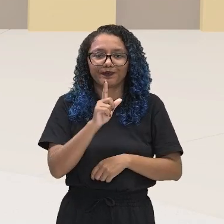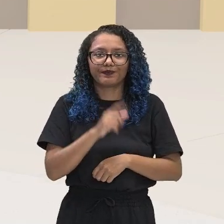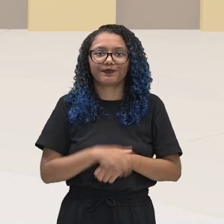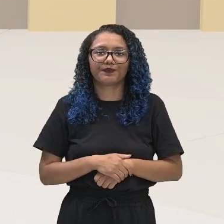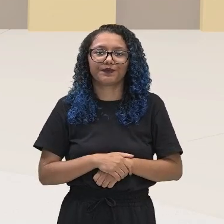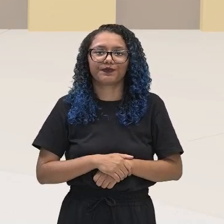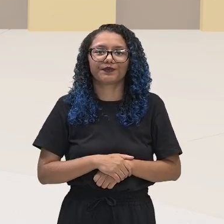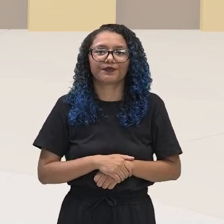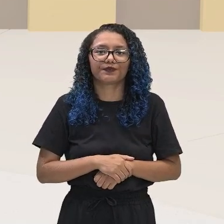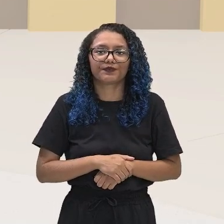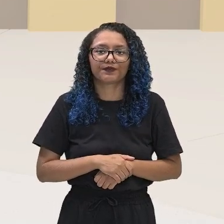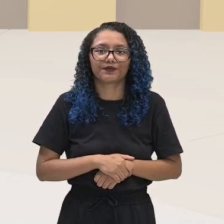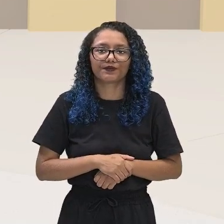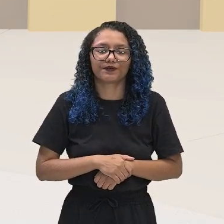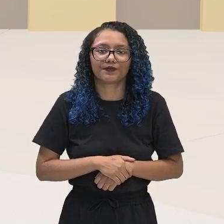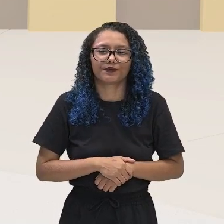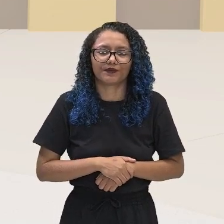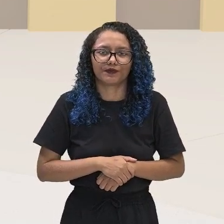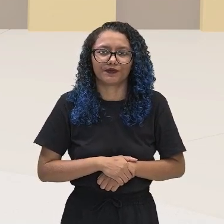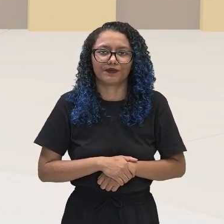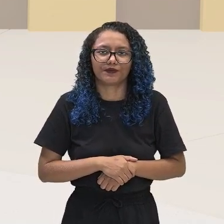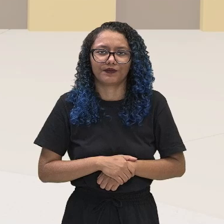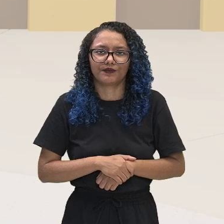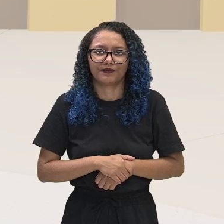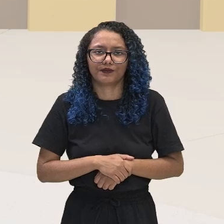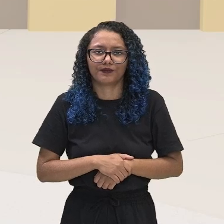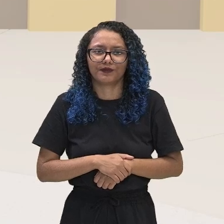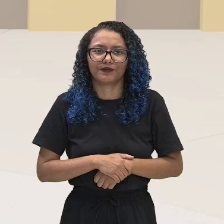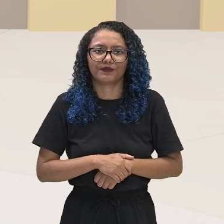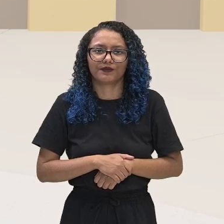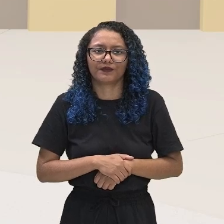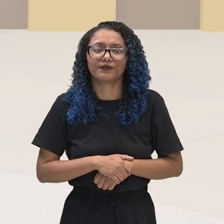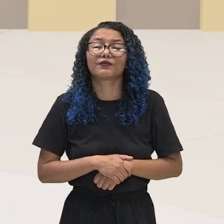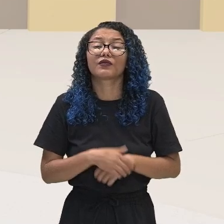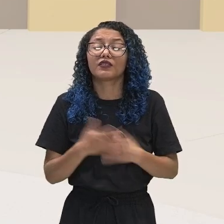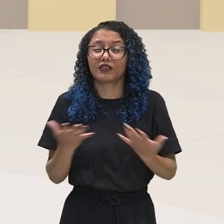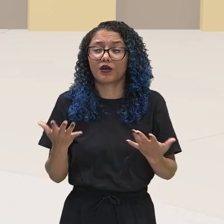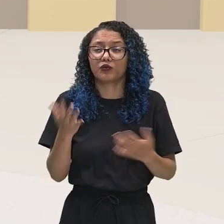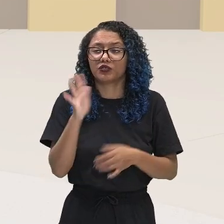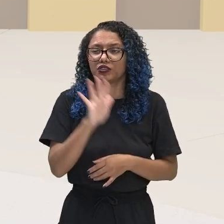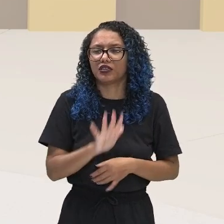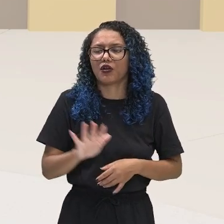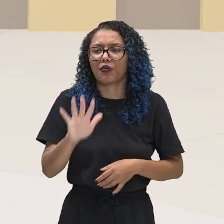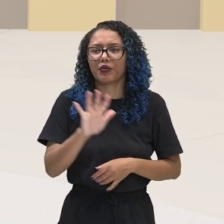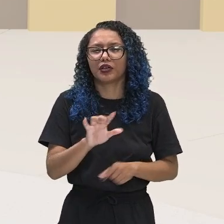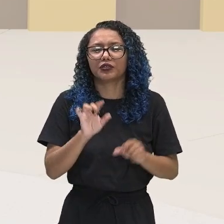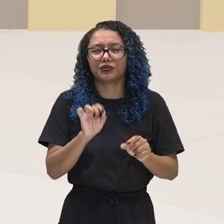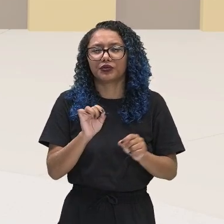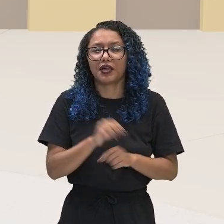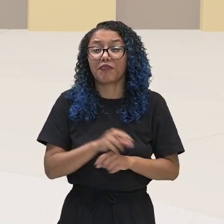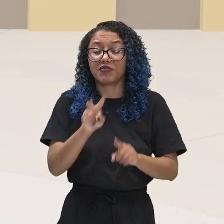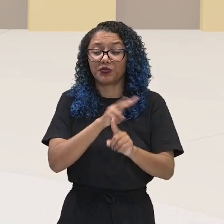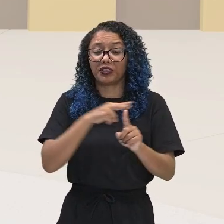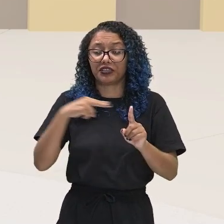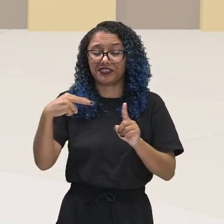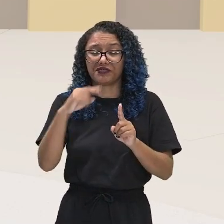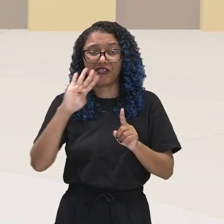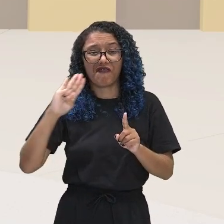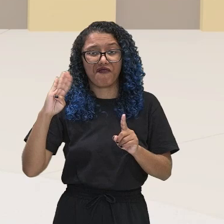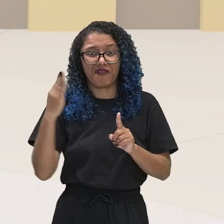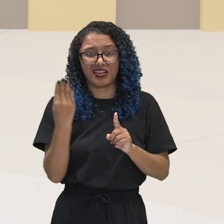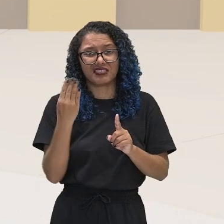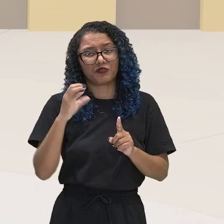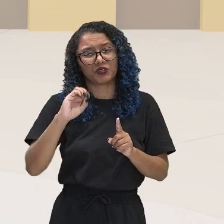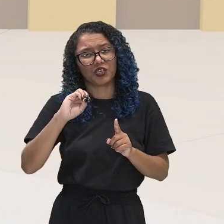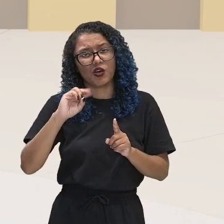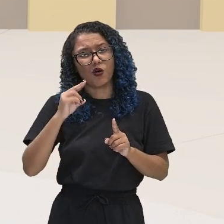geral, as crenças limitantes são concepções falsas ou que têm uma verdade ali